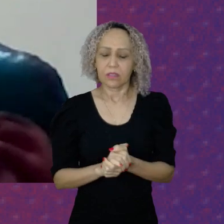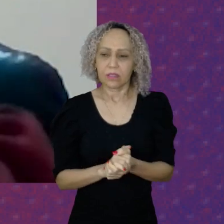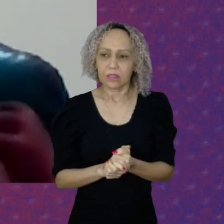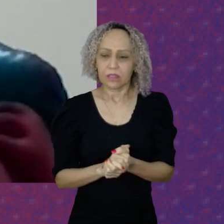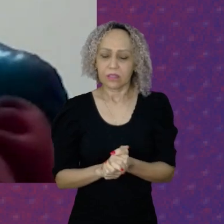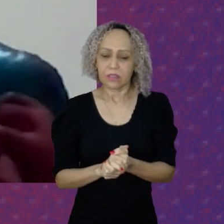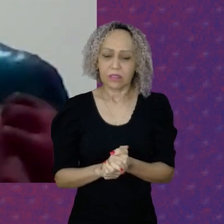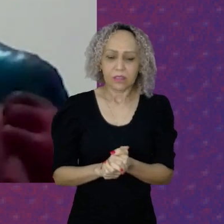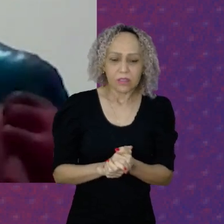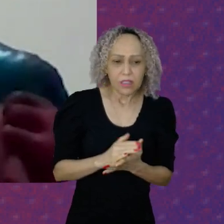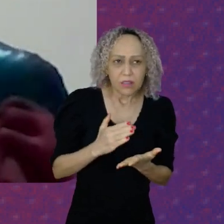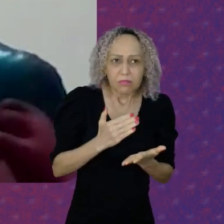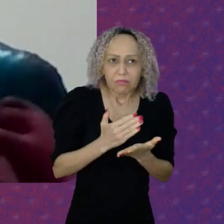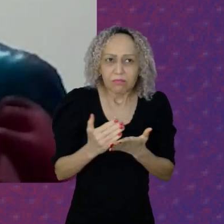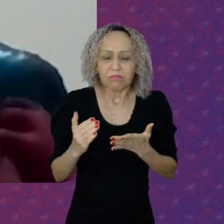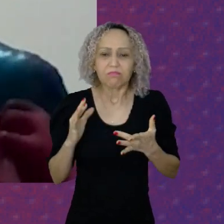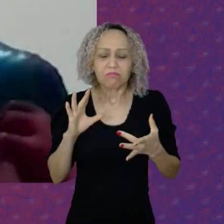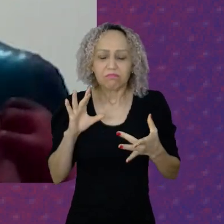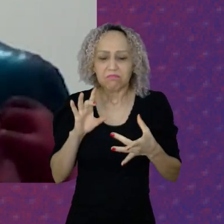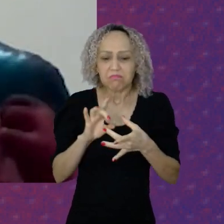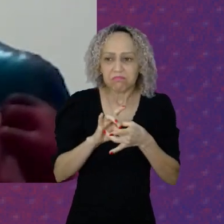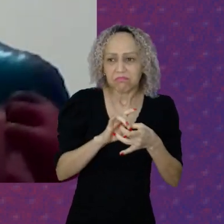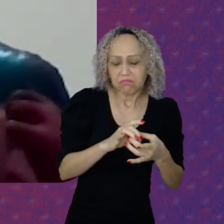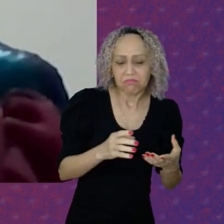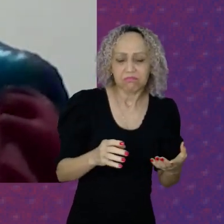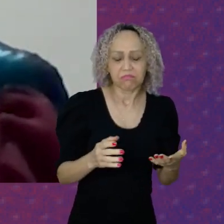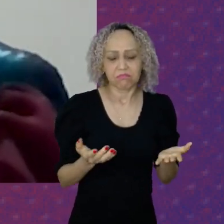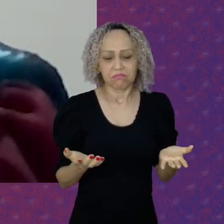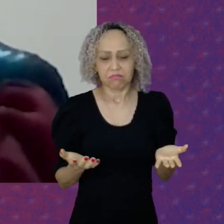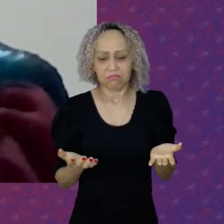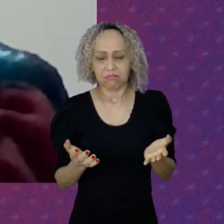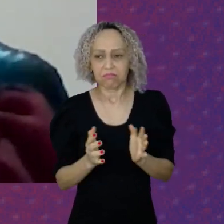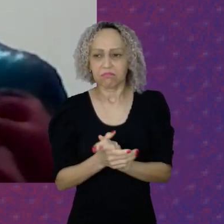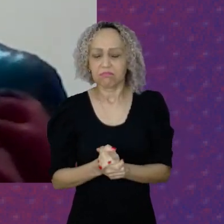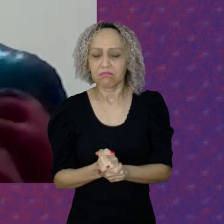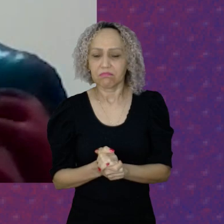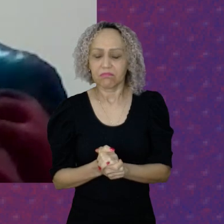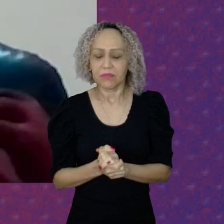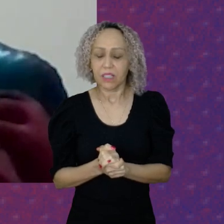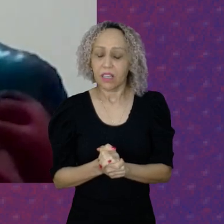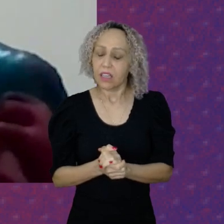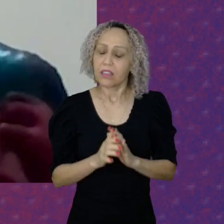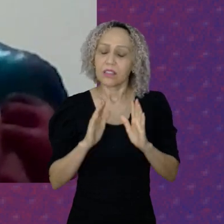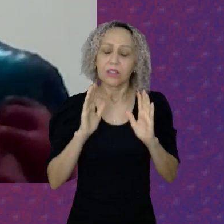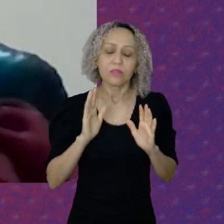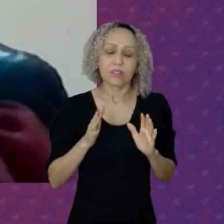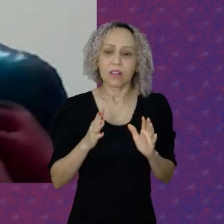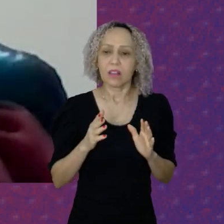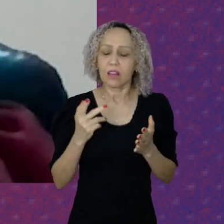um pouco dessa contextualização histórica do programa, que já passou por diversas